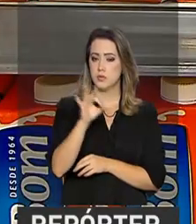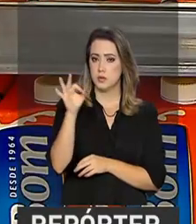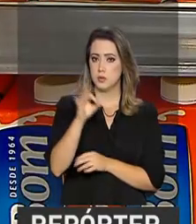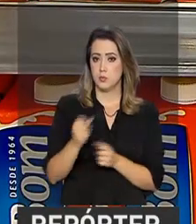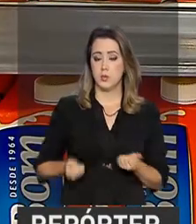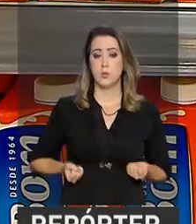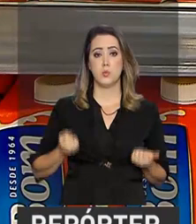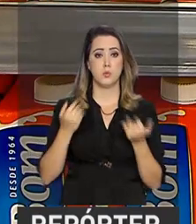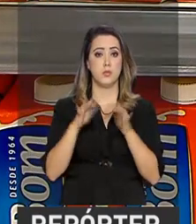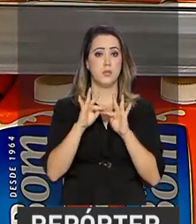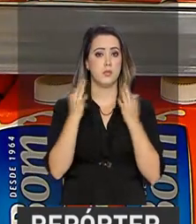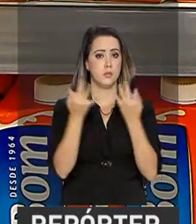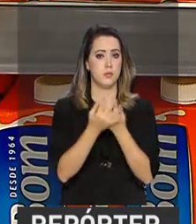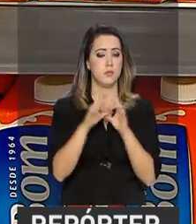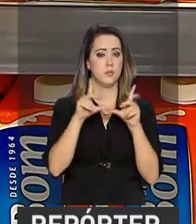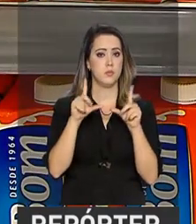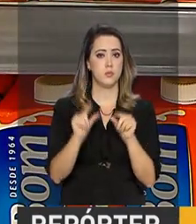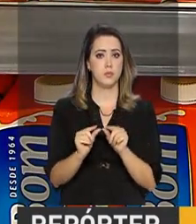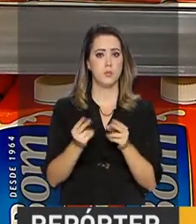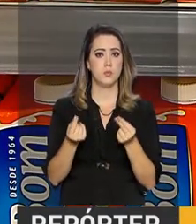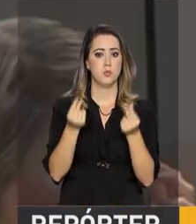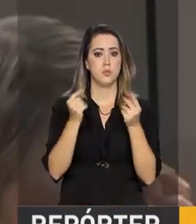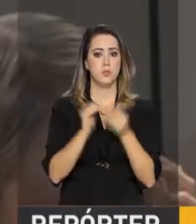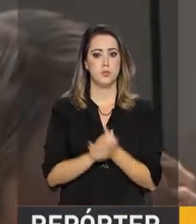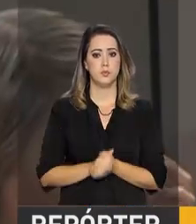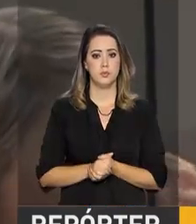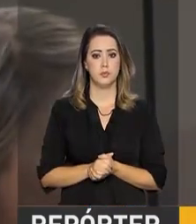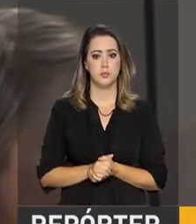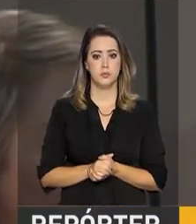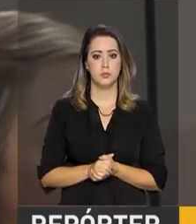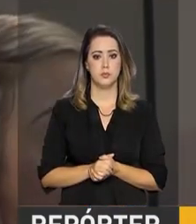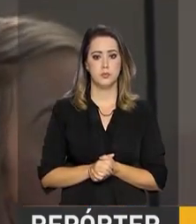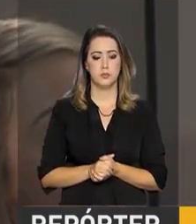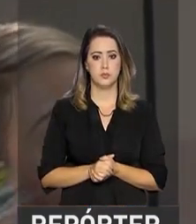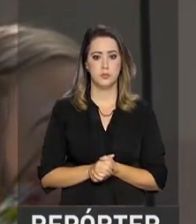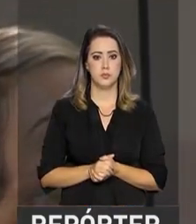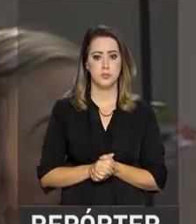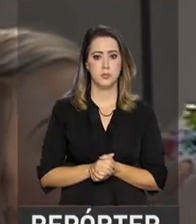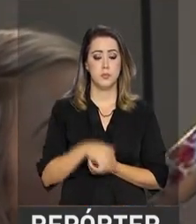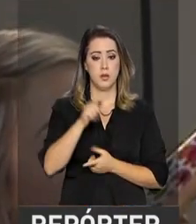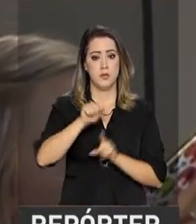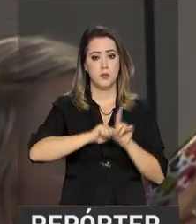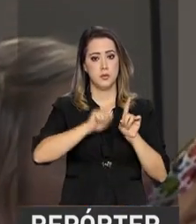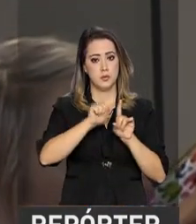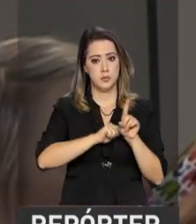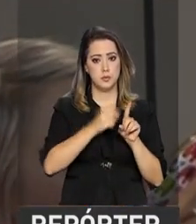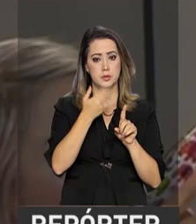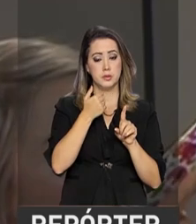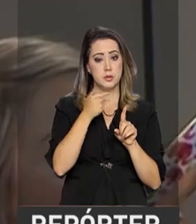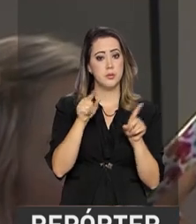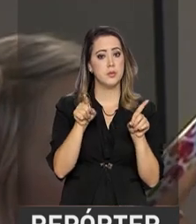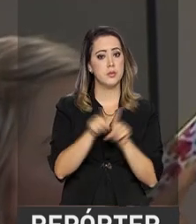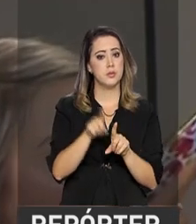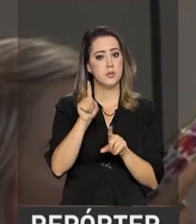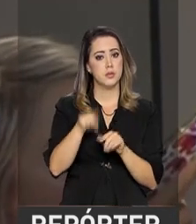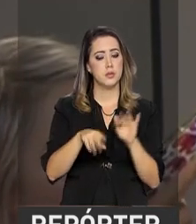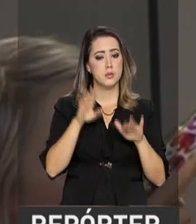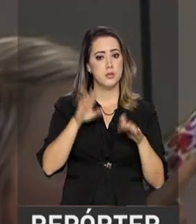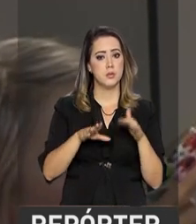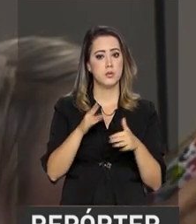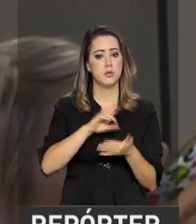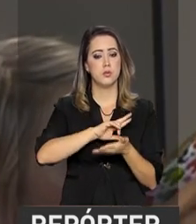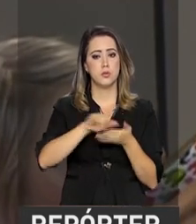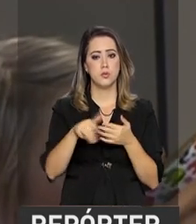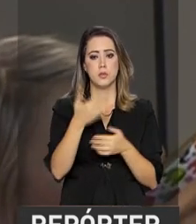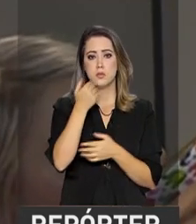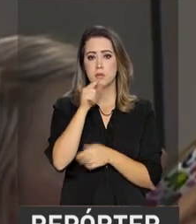despesas das famílias caíram de preço neste mês no grupo dos alimentos e os medicamentos em domicílio alguns itens como